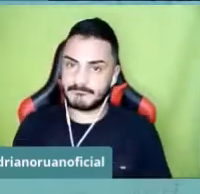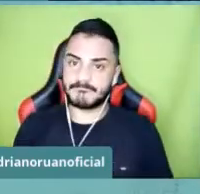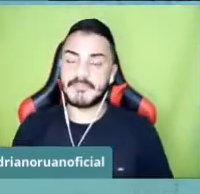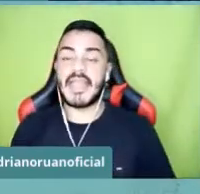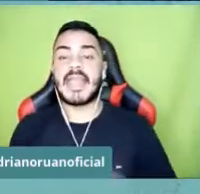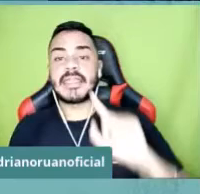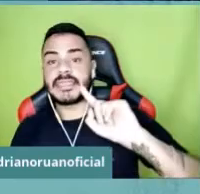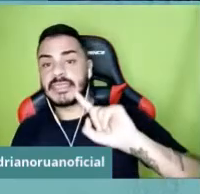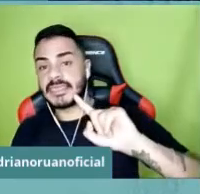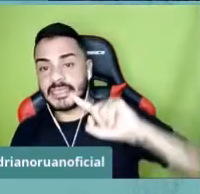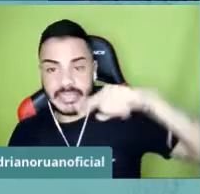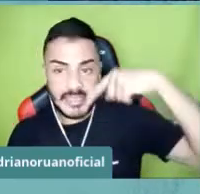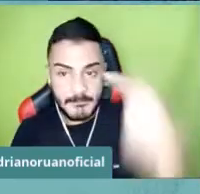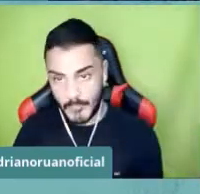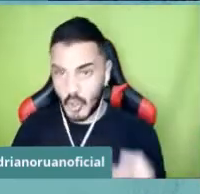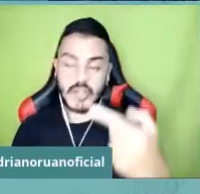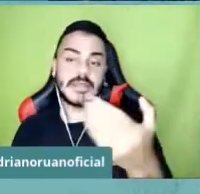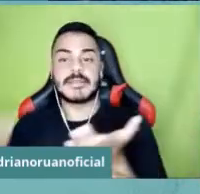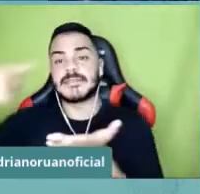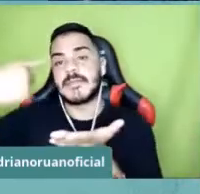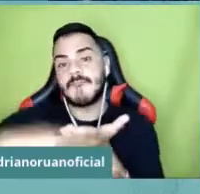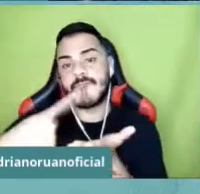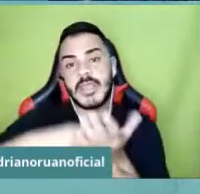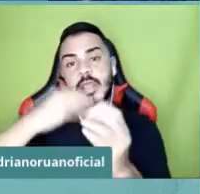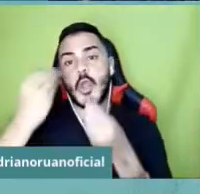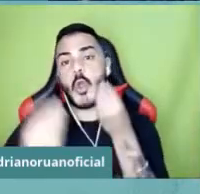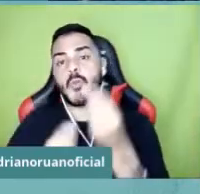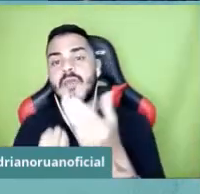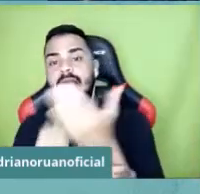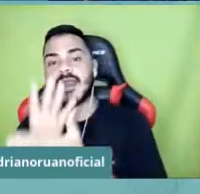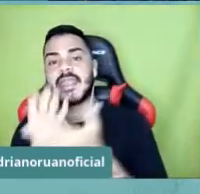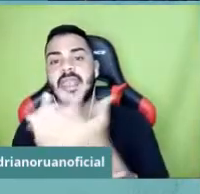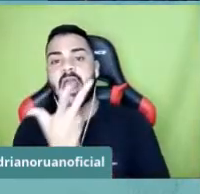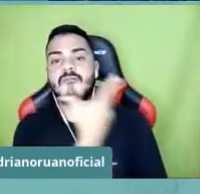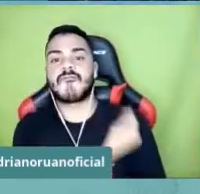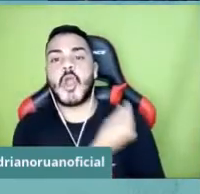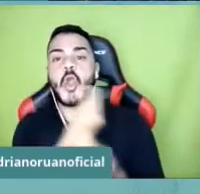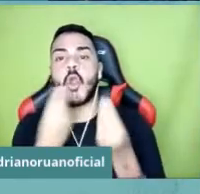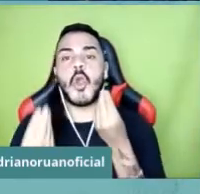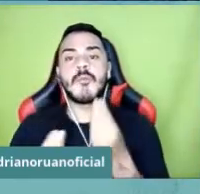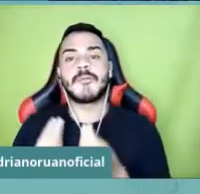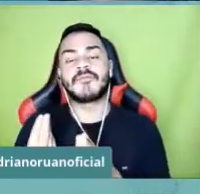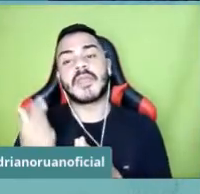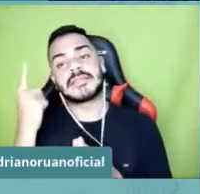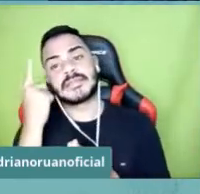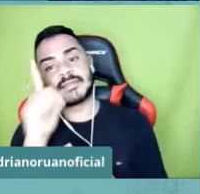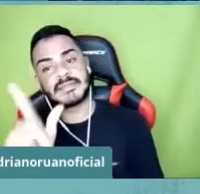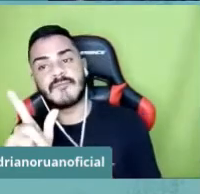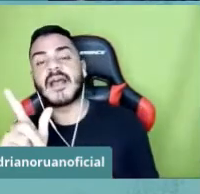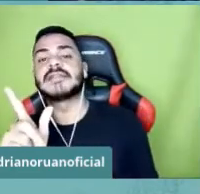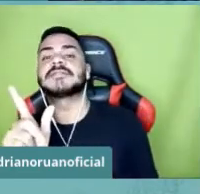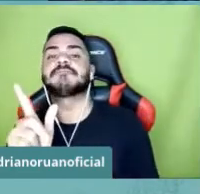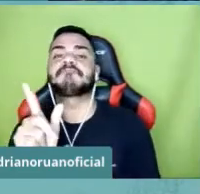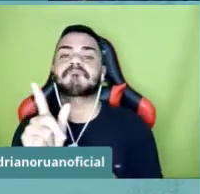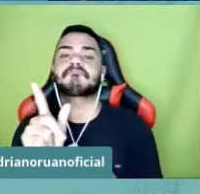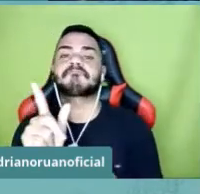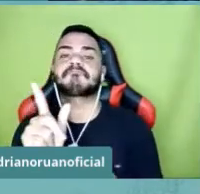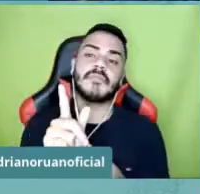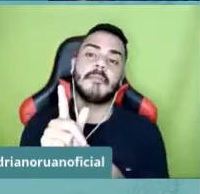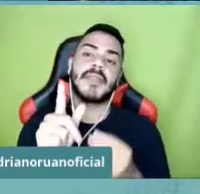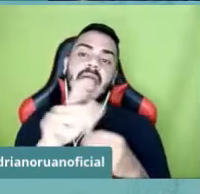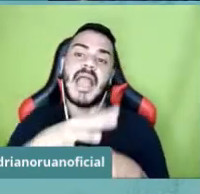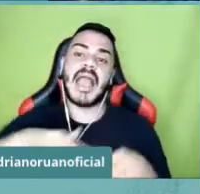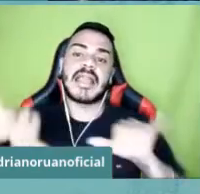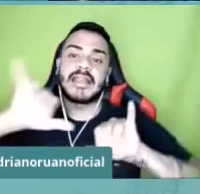Depois, então, que se define como vai ser criada a vacina, por qual mecanismo, a gente vai para a fase pré-clínica. Na